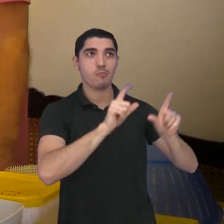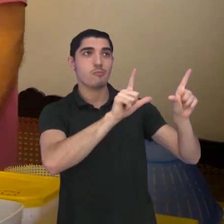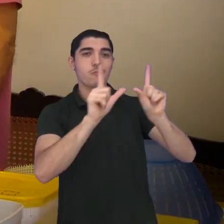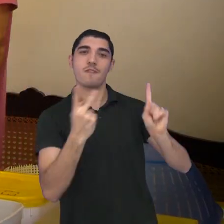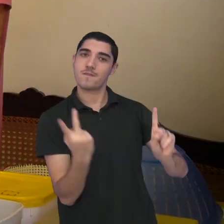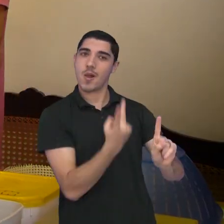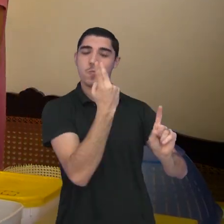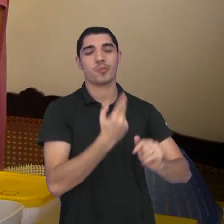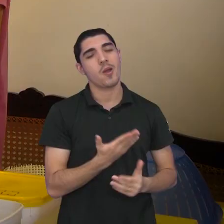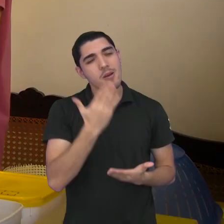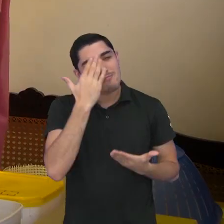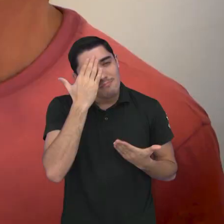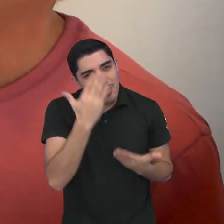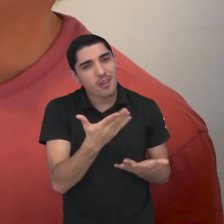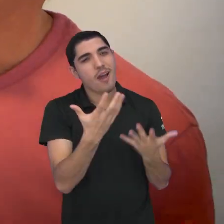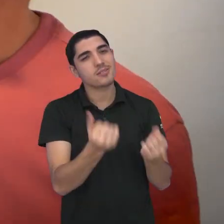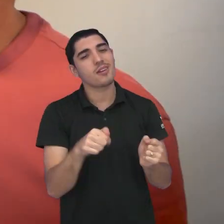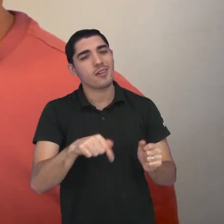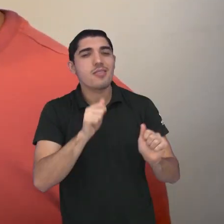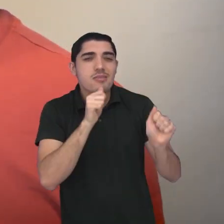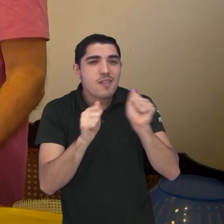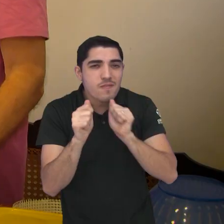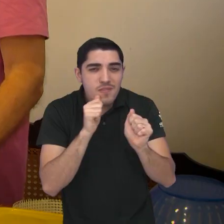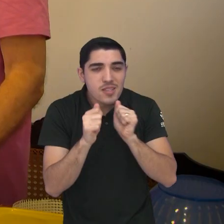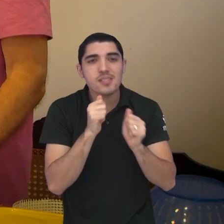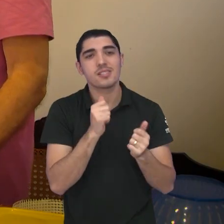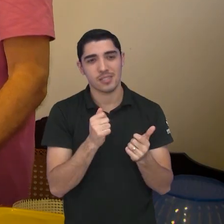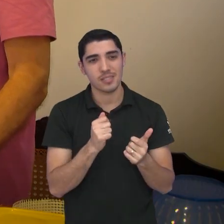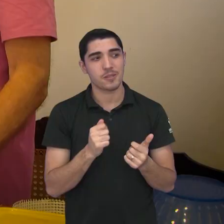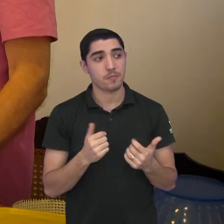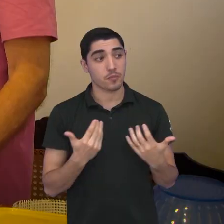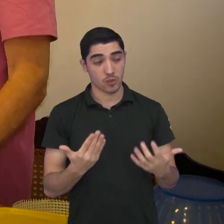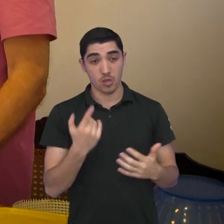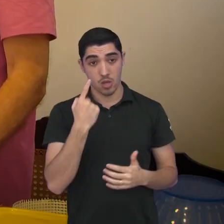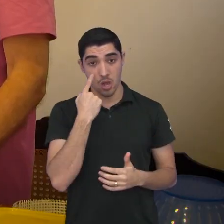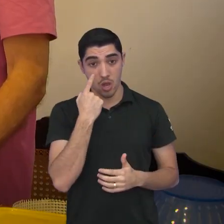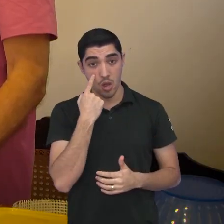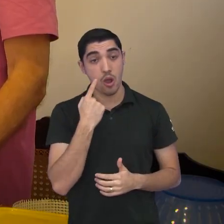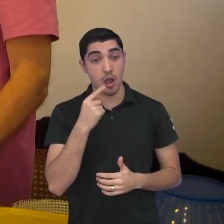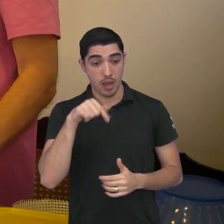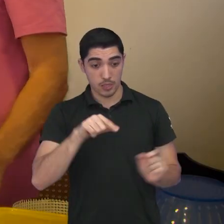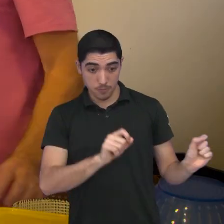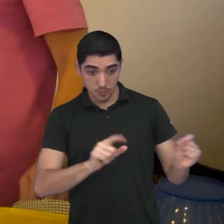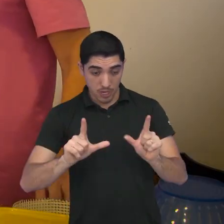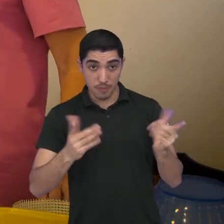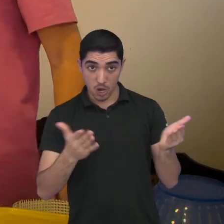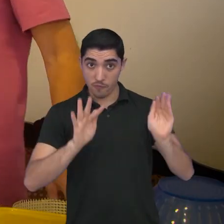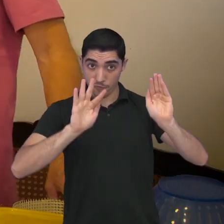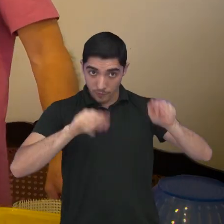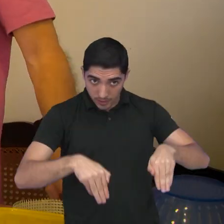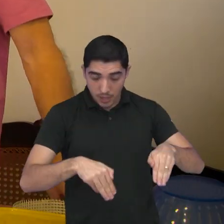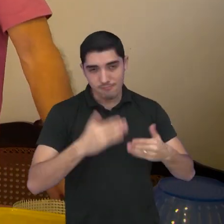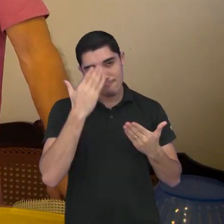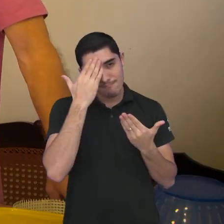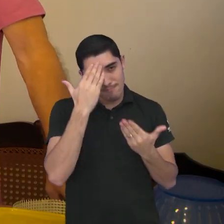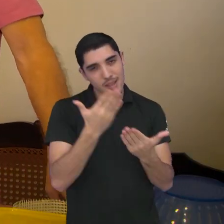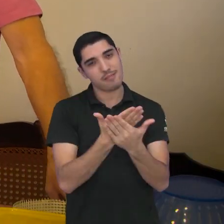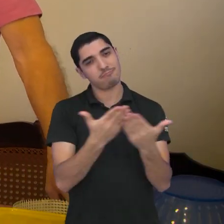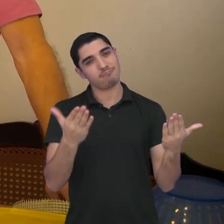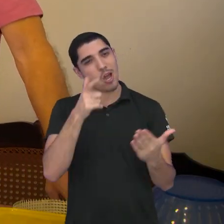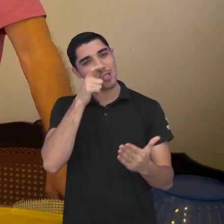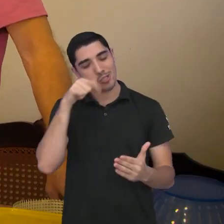por ter me recebido aqui na sua casa. Okay. Vou fazer o seguinte, então, ó, vou encerrar o Entrevistas de hoje. Obrigada, viu, por estar comigo em mais um